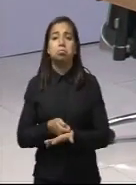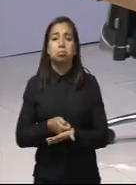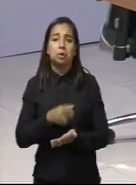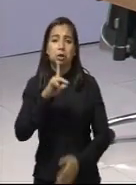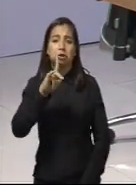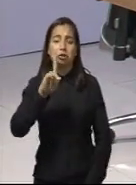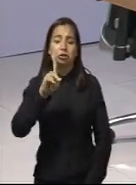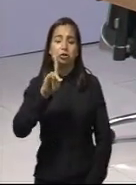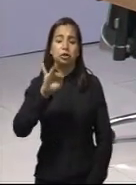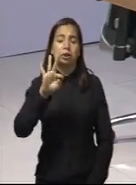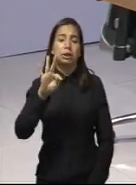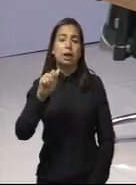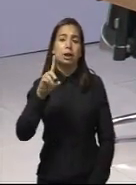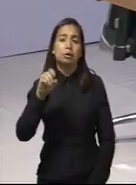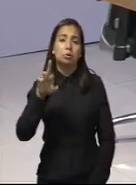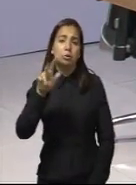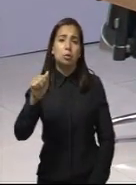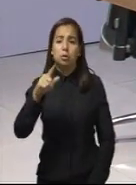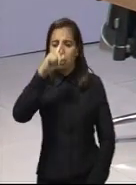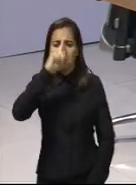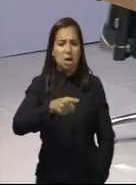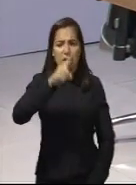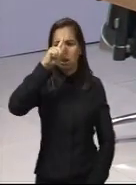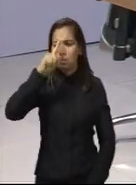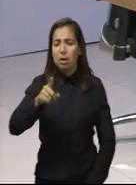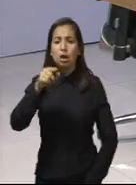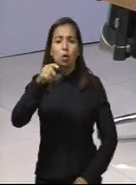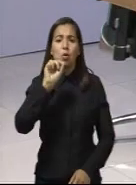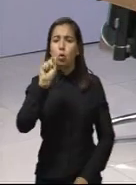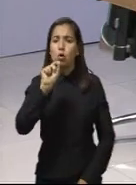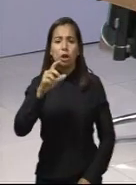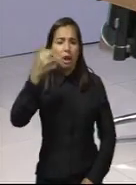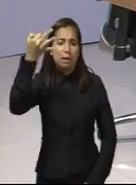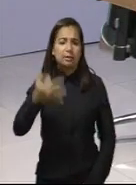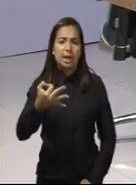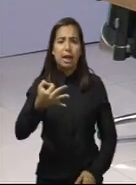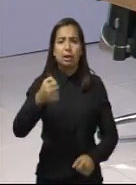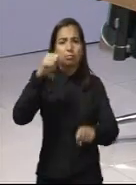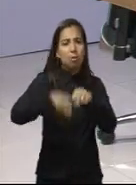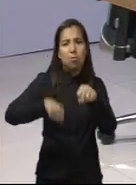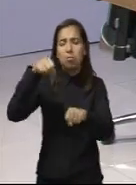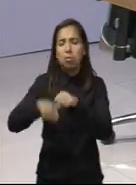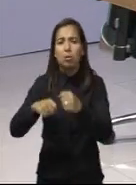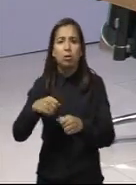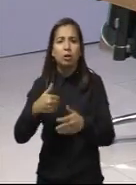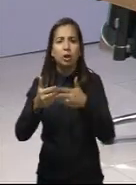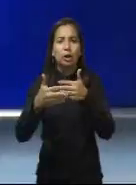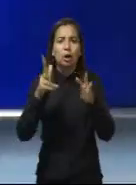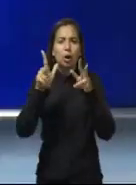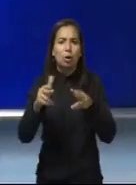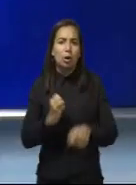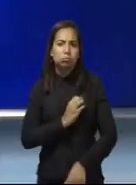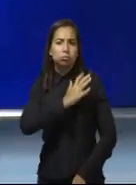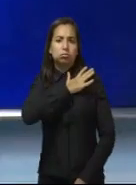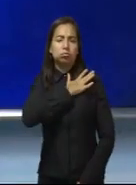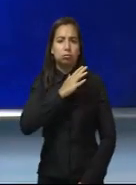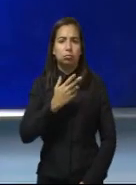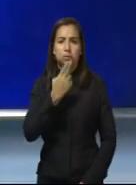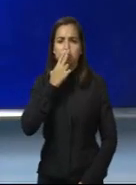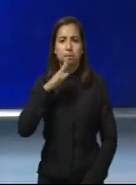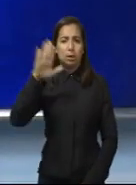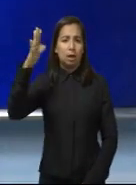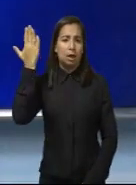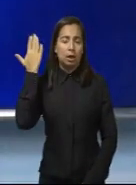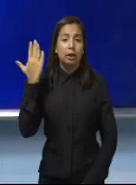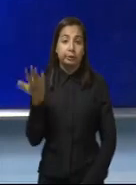dizer o que é bom para todo mundo e ir na porrada, e que não é um caminho que a gente quer. O que a gente quer é esse processo democrático, com todos os vícios que